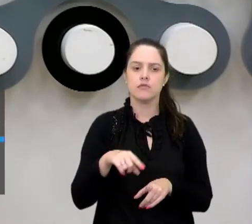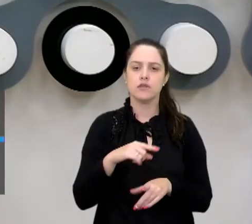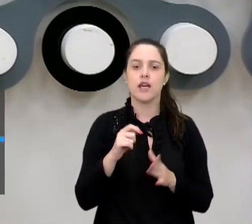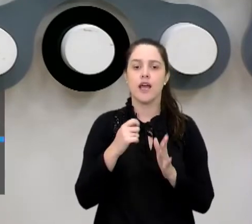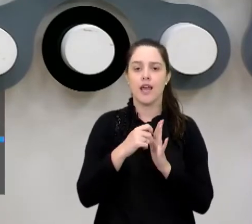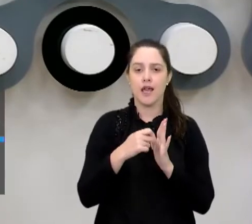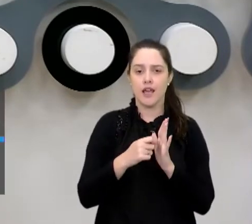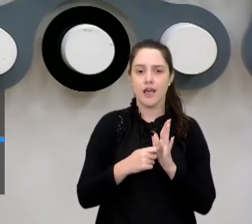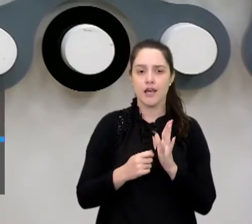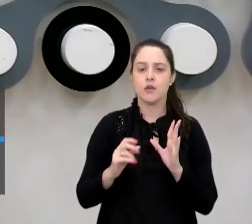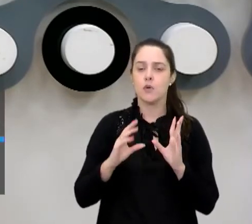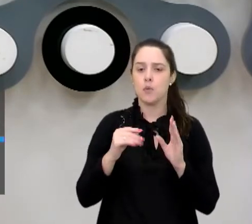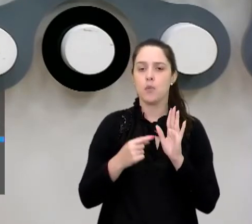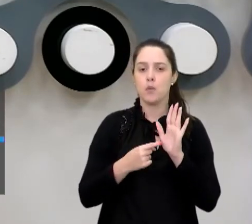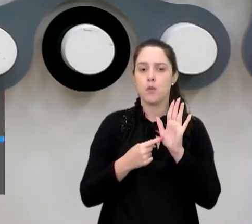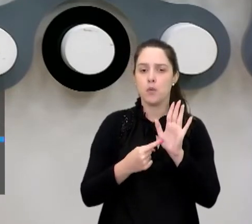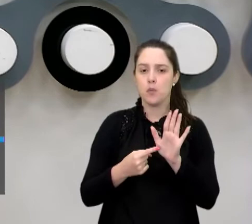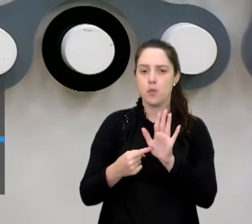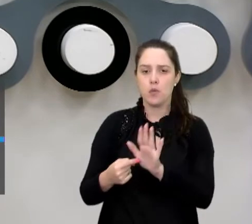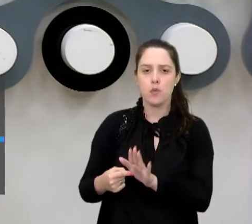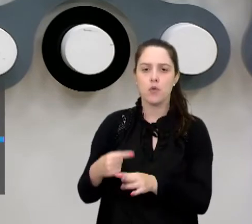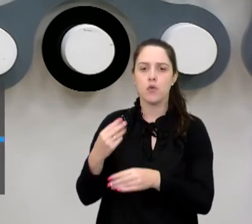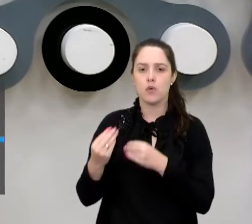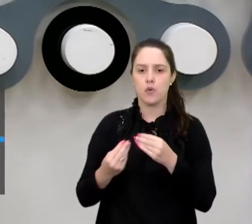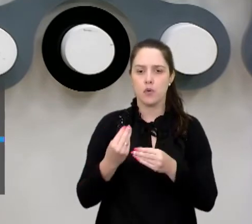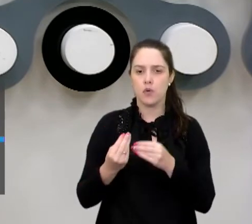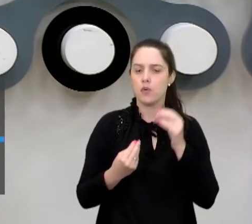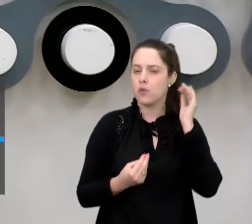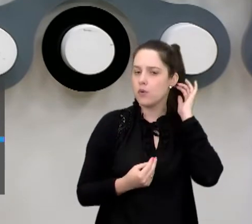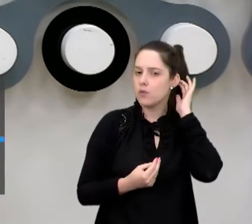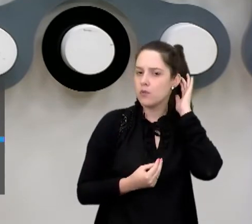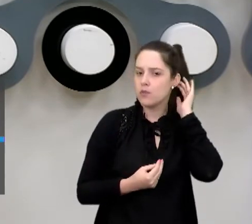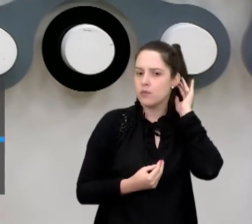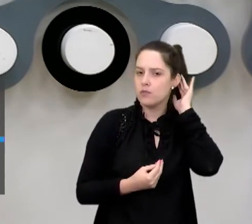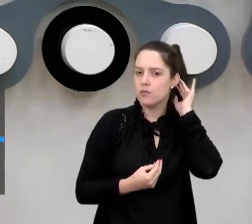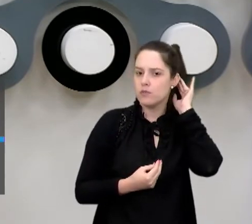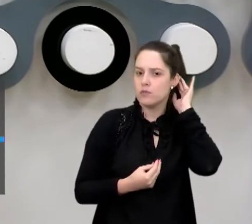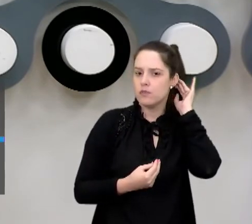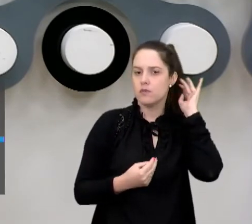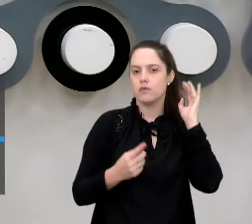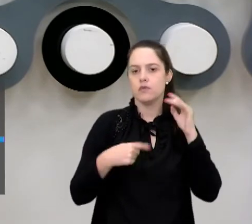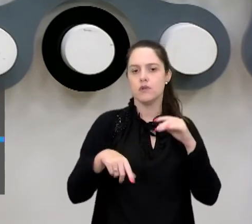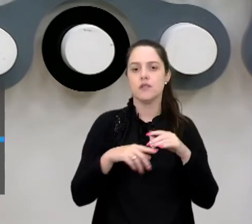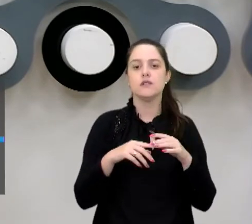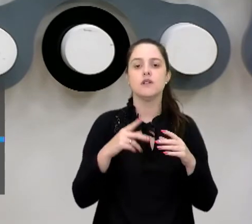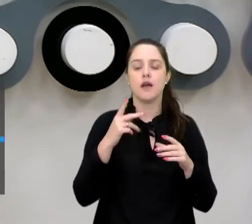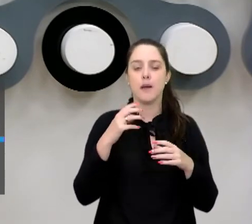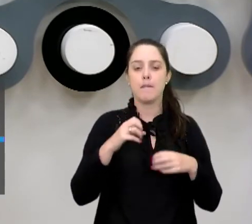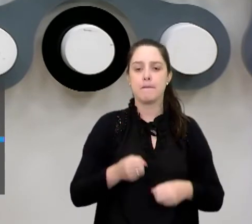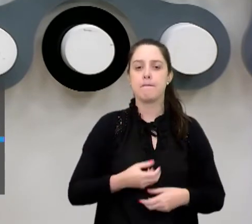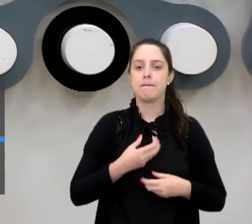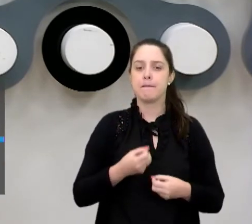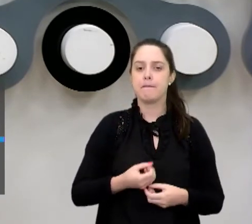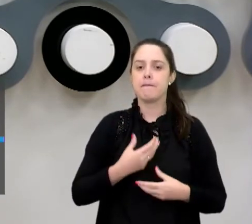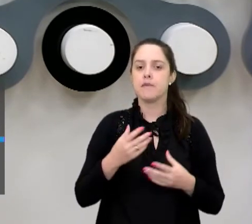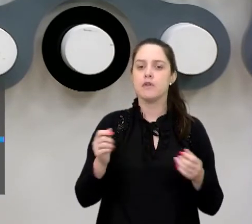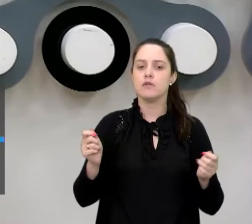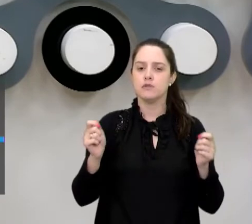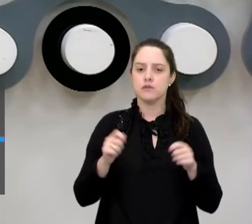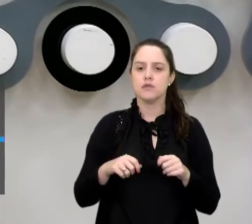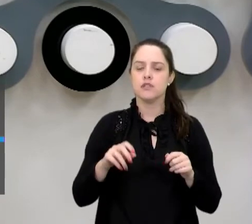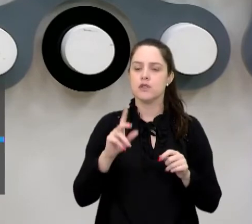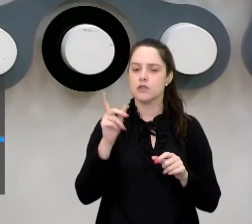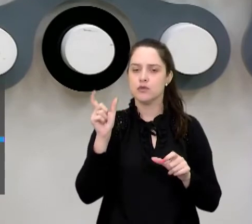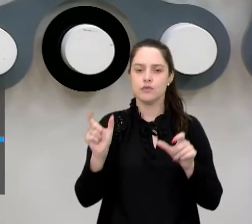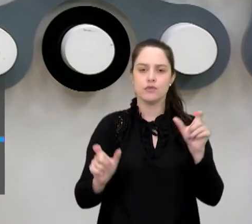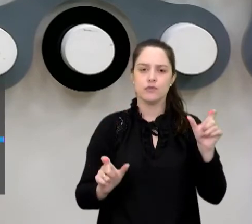revisitando e mostrando como é que ele tem relação também com as criações, com a persuasão, né, que surge aí